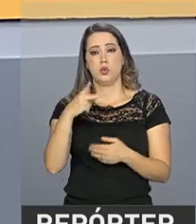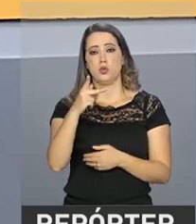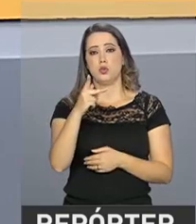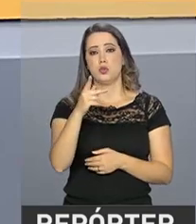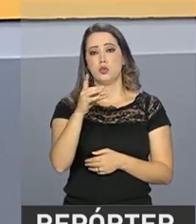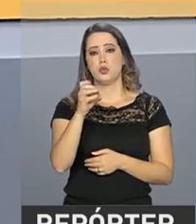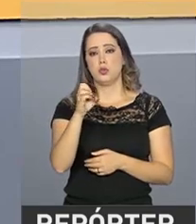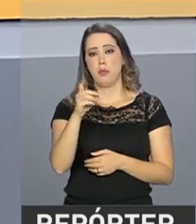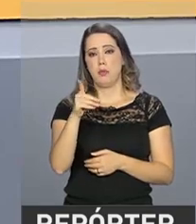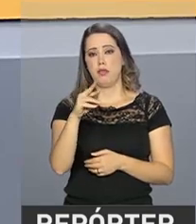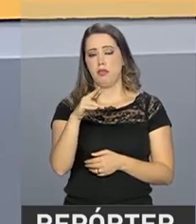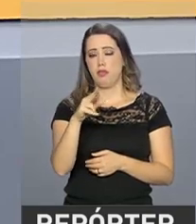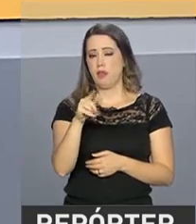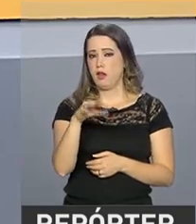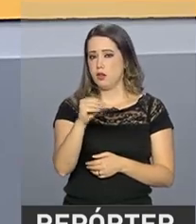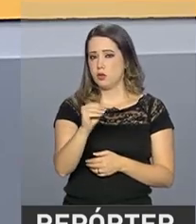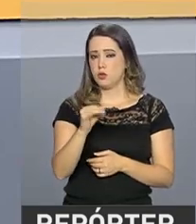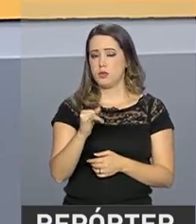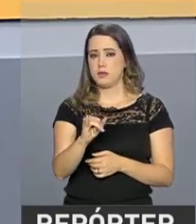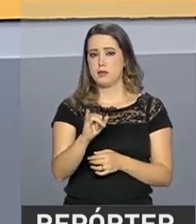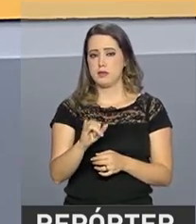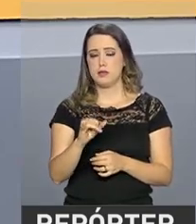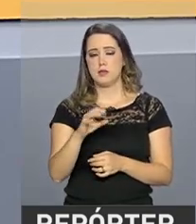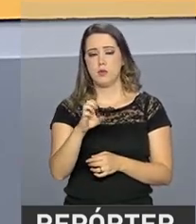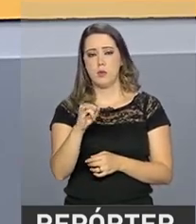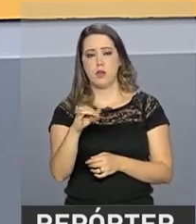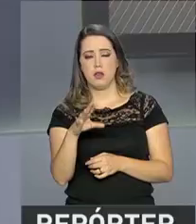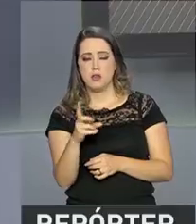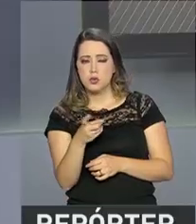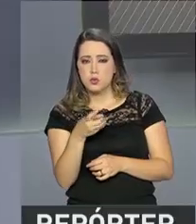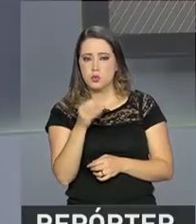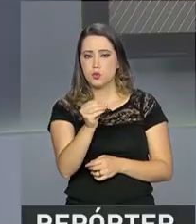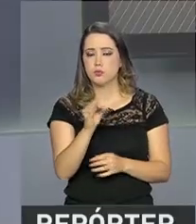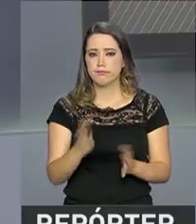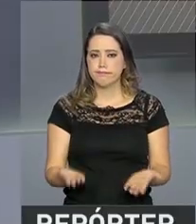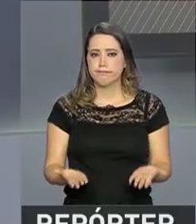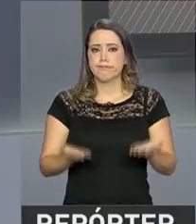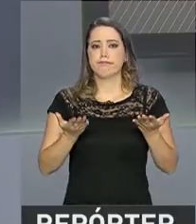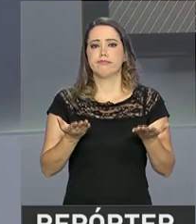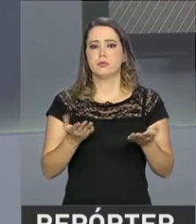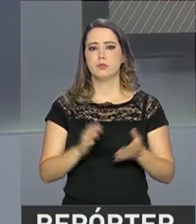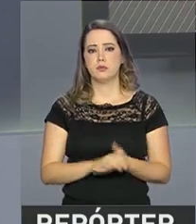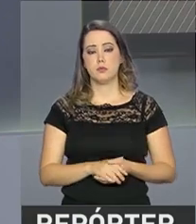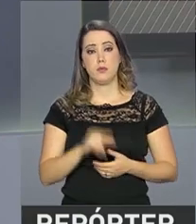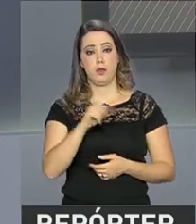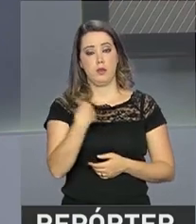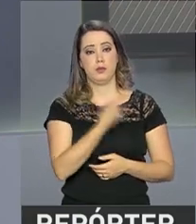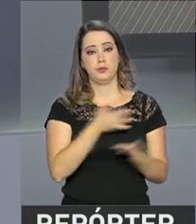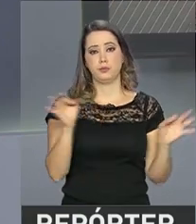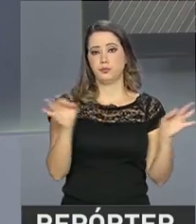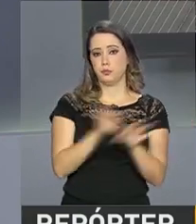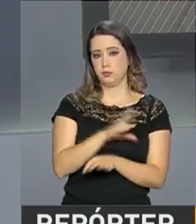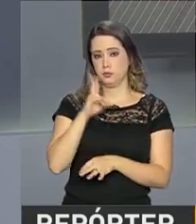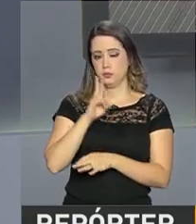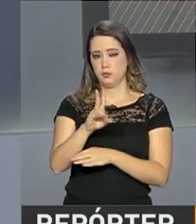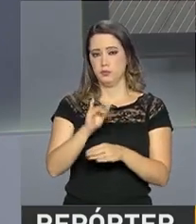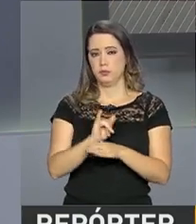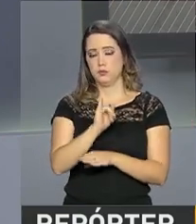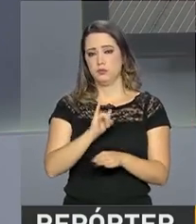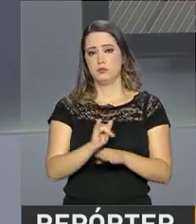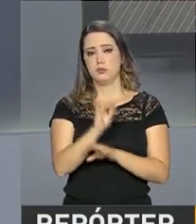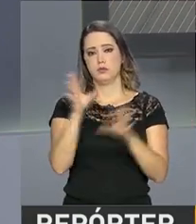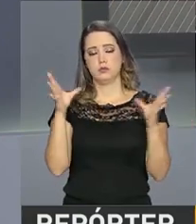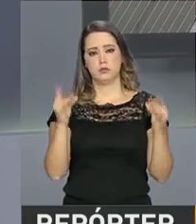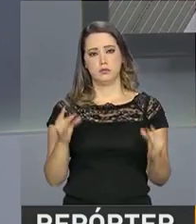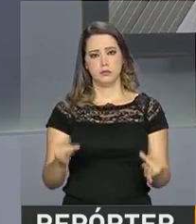suspensos o projeto segue agora para análise do senado nós ficamos por aqui você pode rever as reportagens no youtube